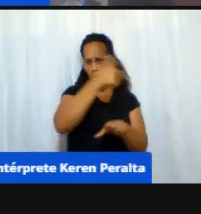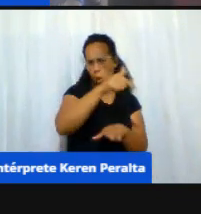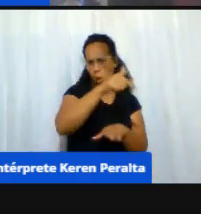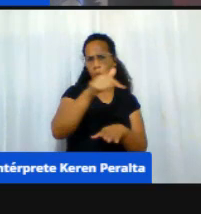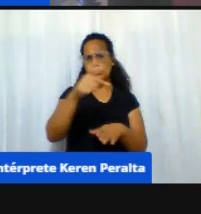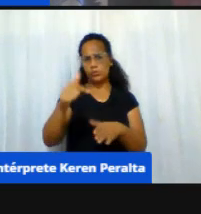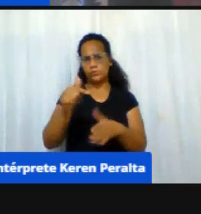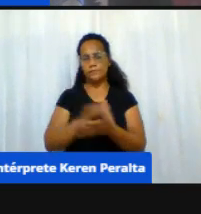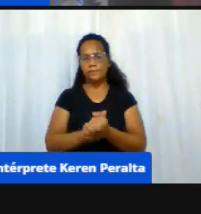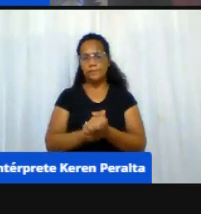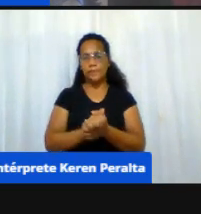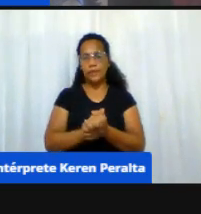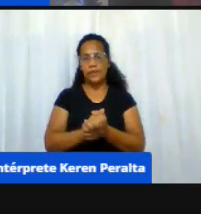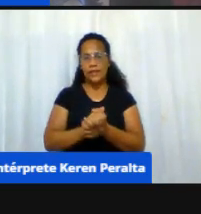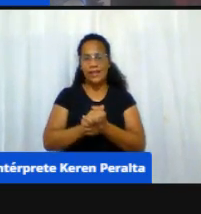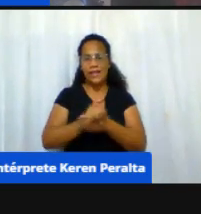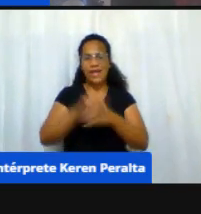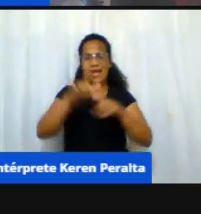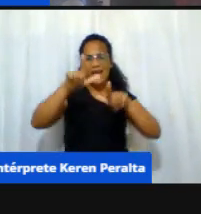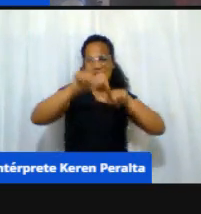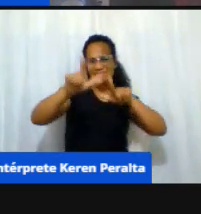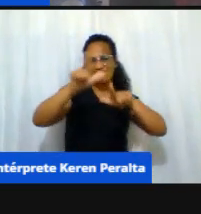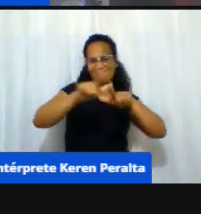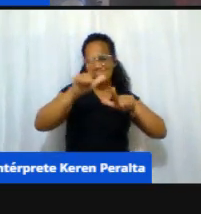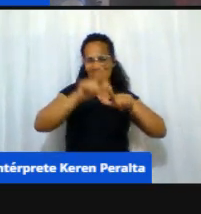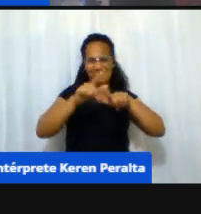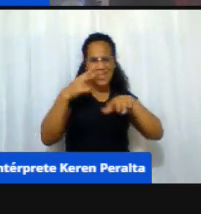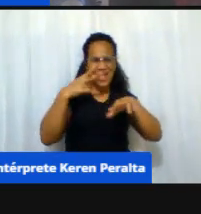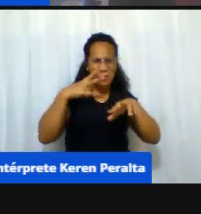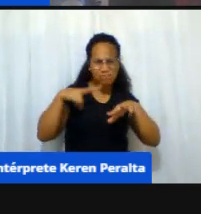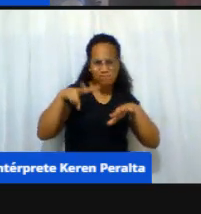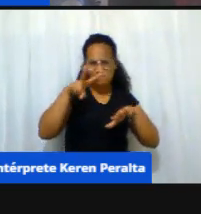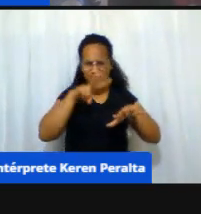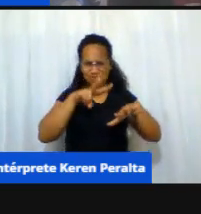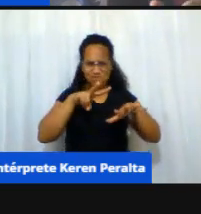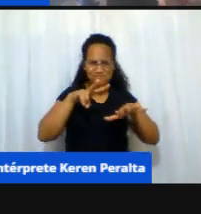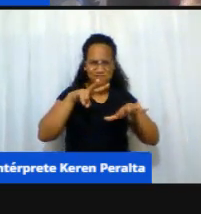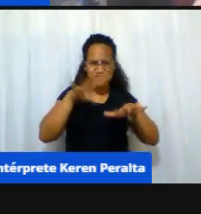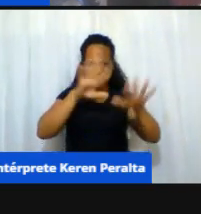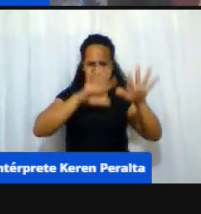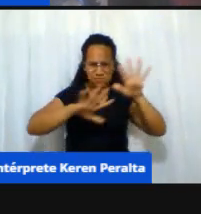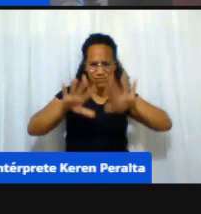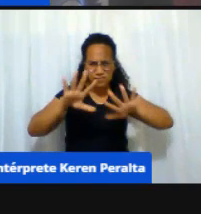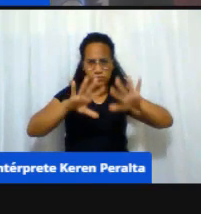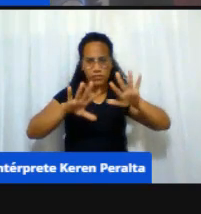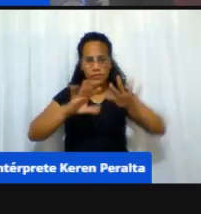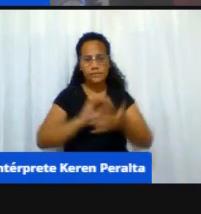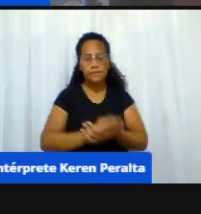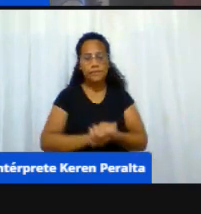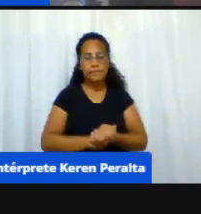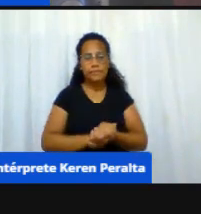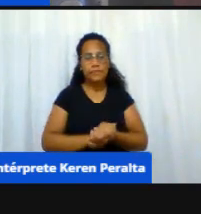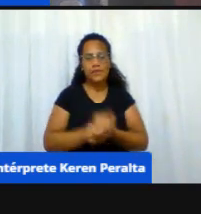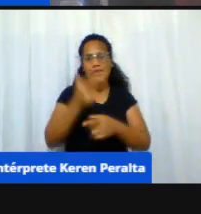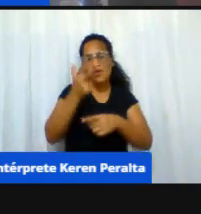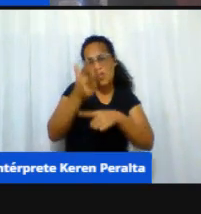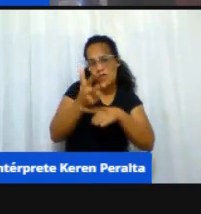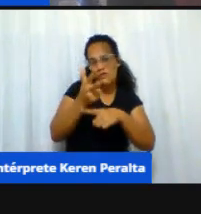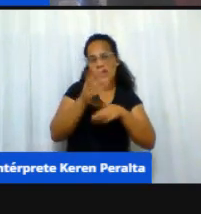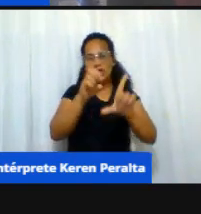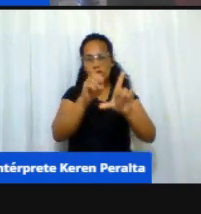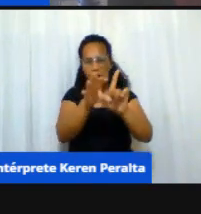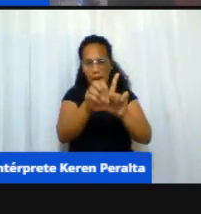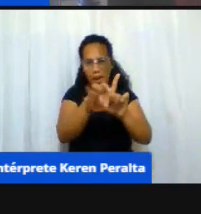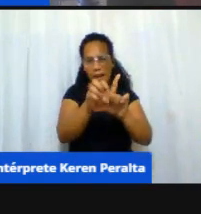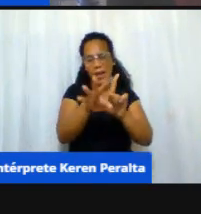letras ficam desconfortáveis para um perfil de leitura via vídeo, de live. Mas o que